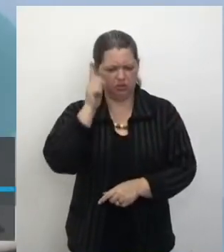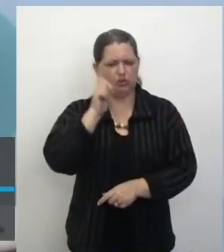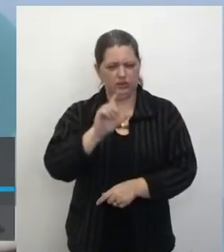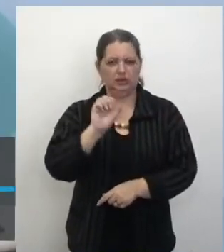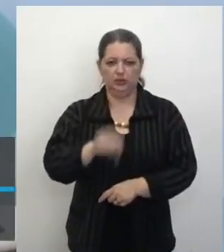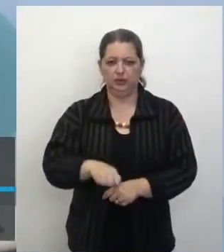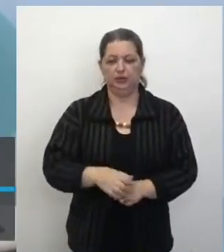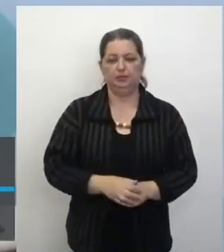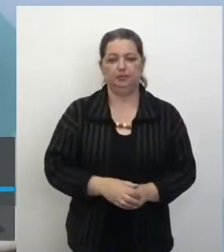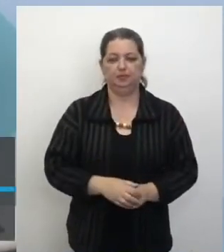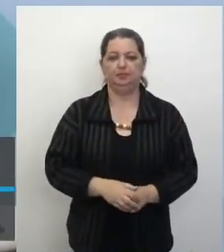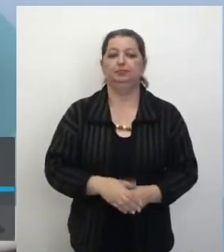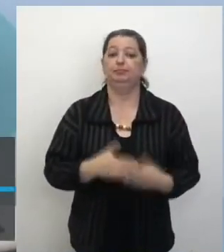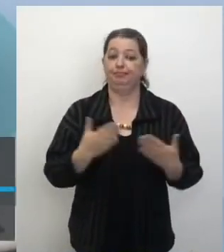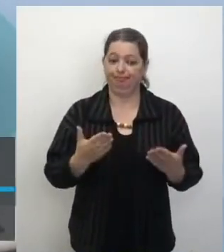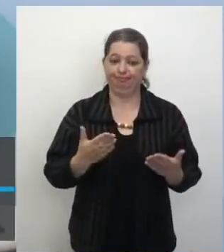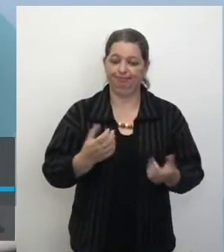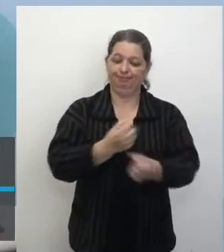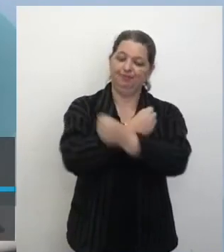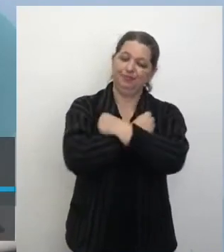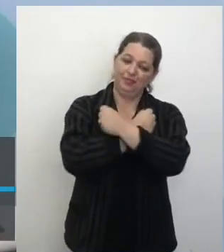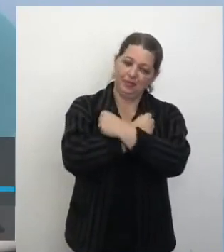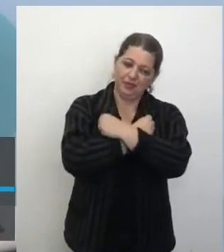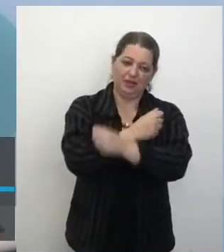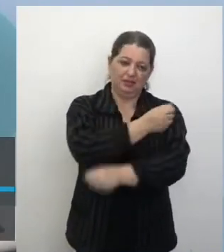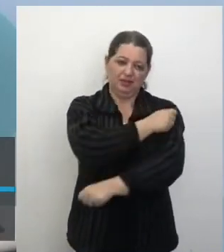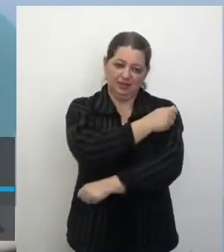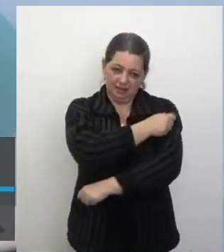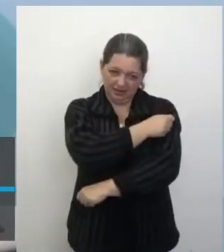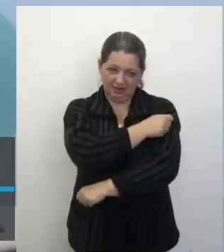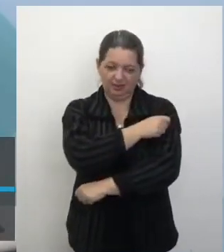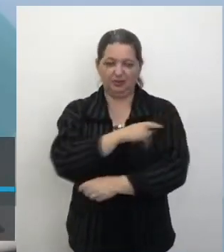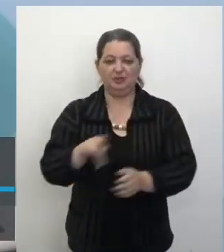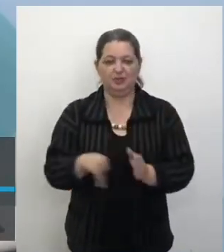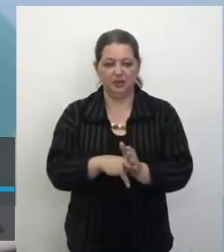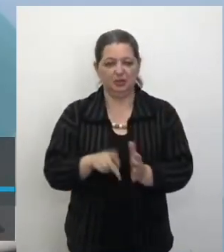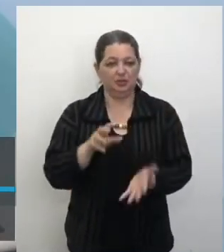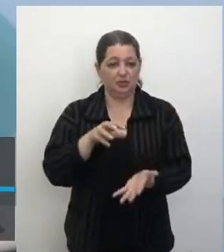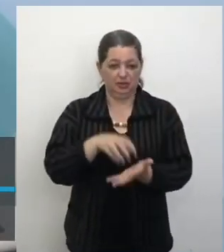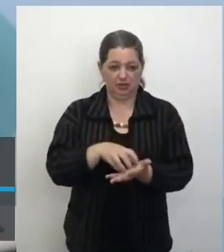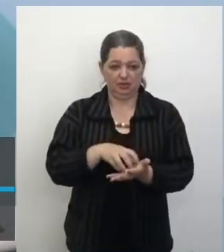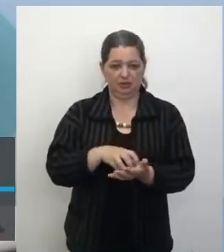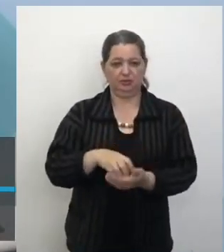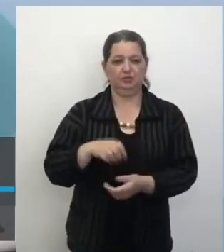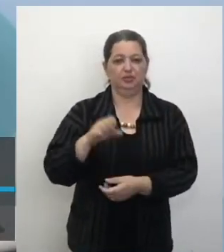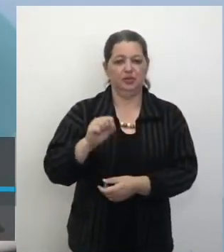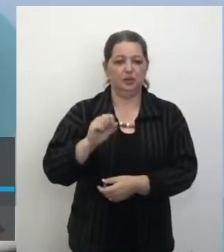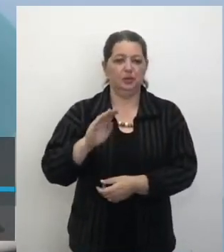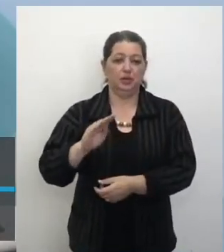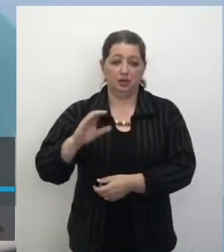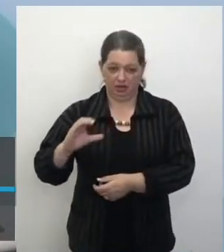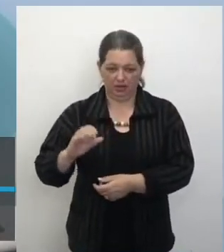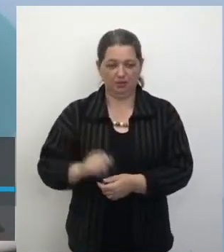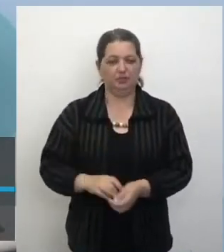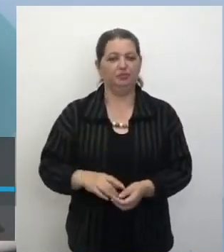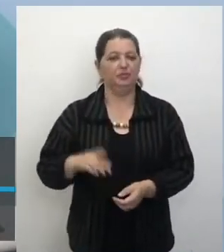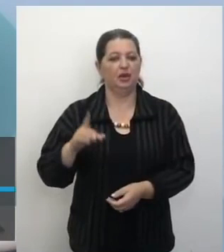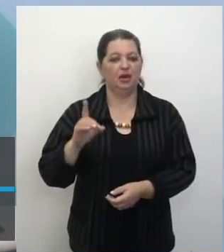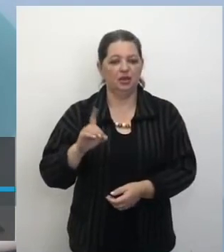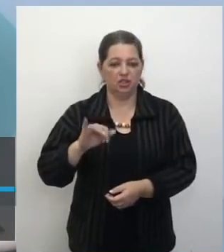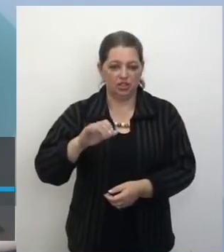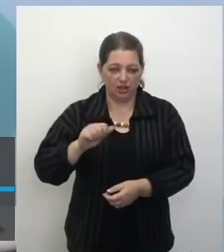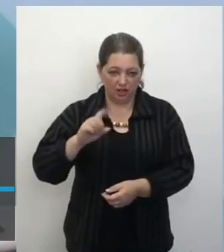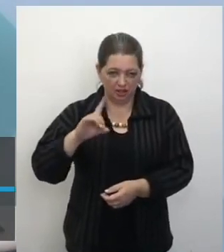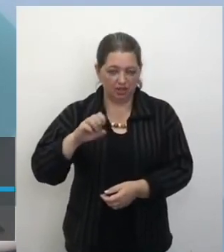sim. Então, vai um grande abraço aí para os alunos aqui da Diretoria Centro, de São Bernardo do Campo, Diadema,